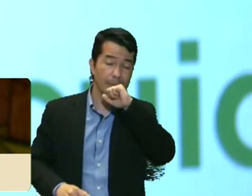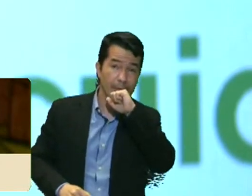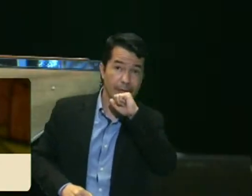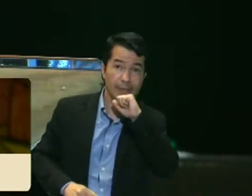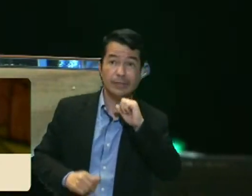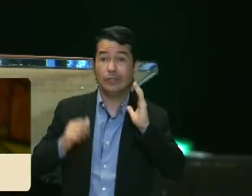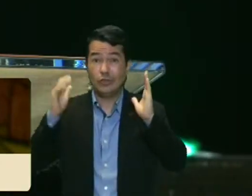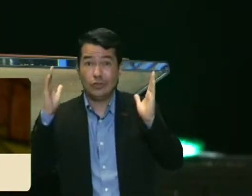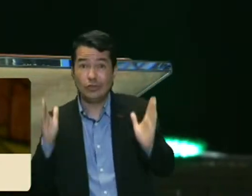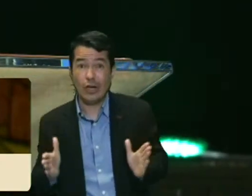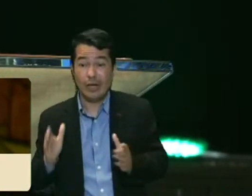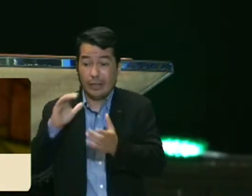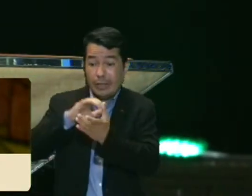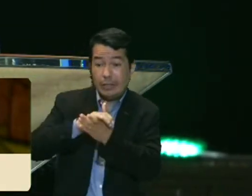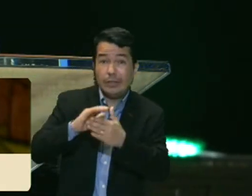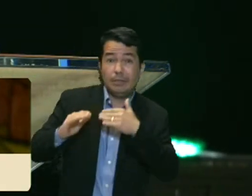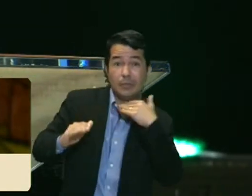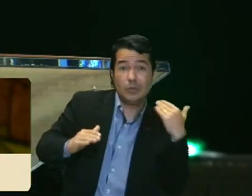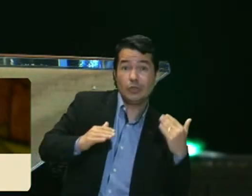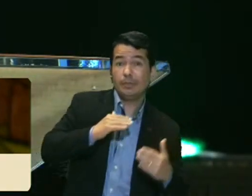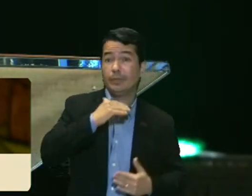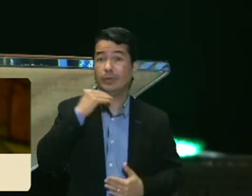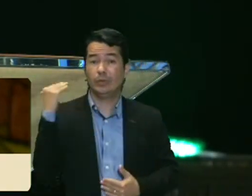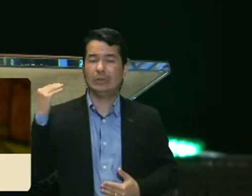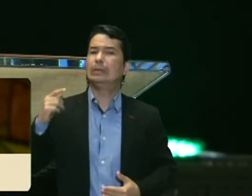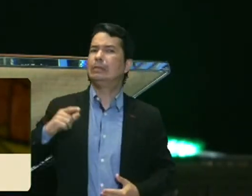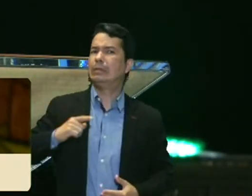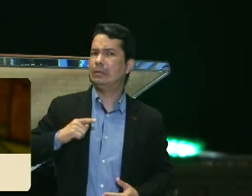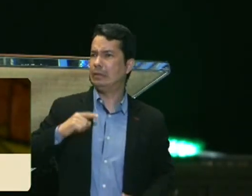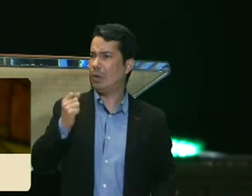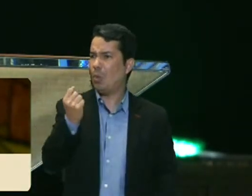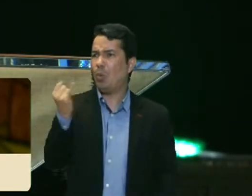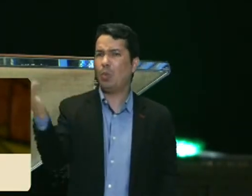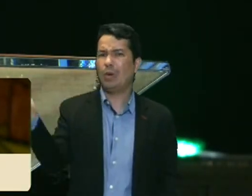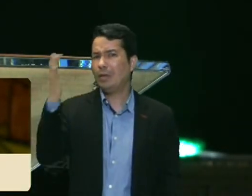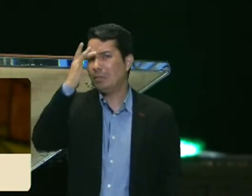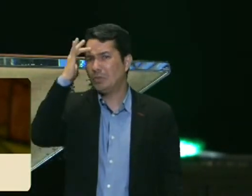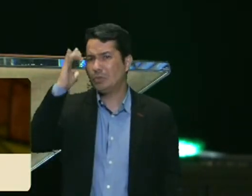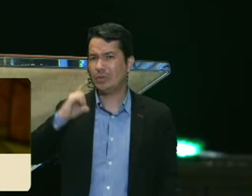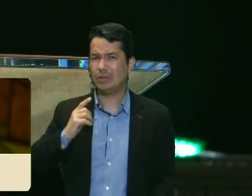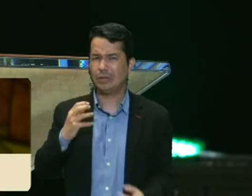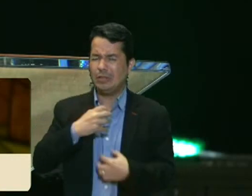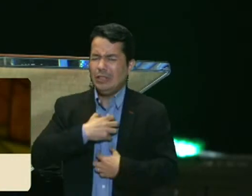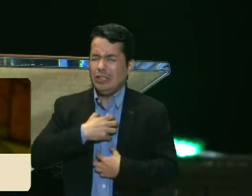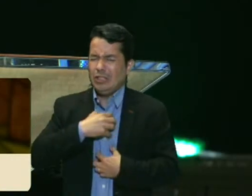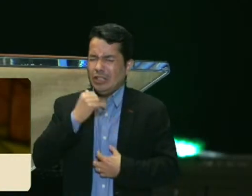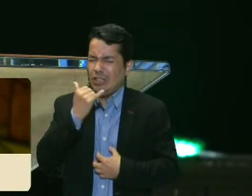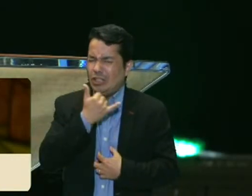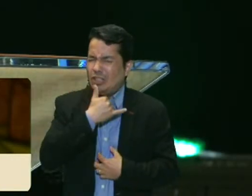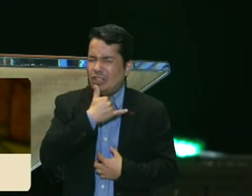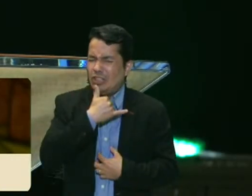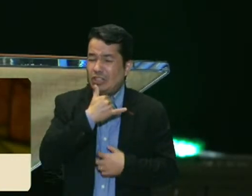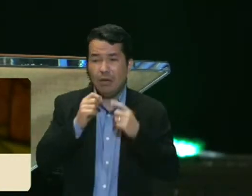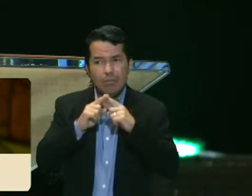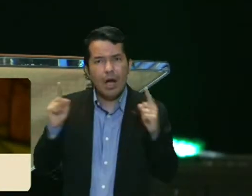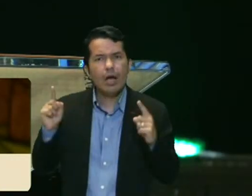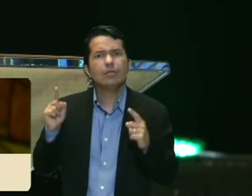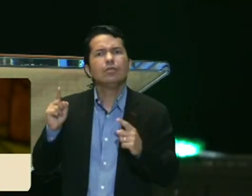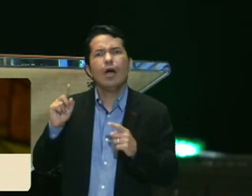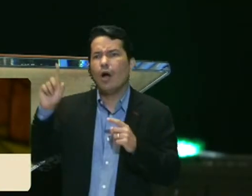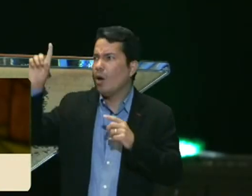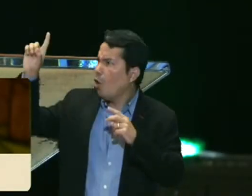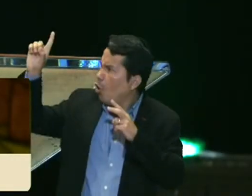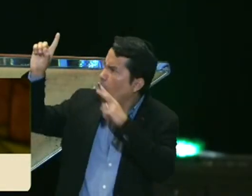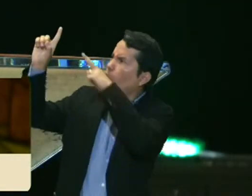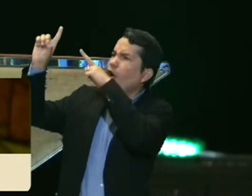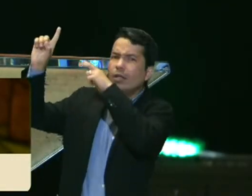Muitas vezes com o coração partido, eles falavam assim, mas eu estou experimentando a presença de Deus. É isso que está me